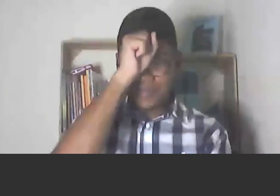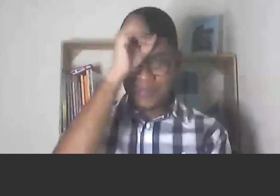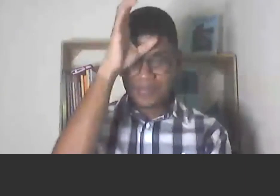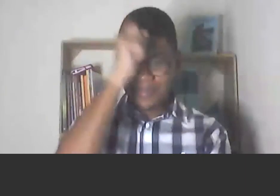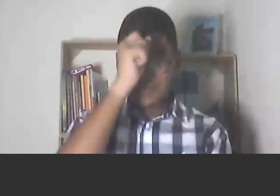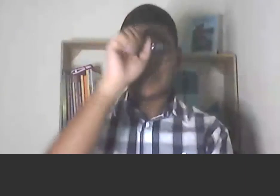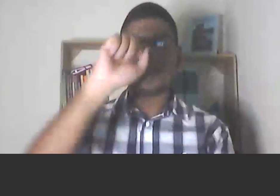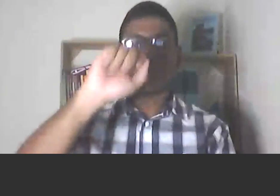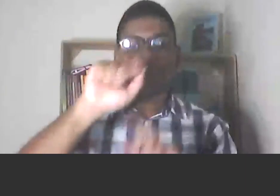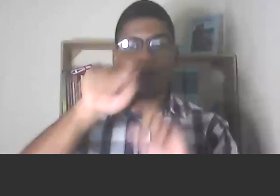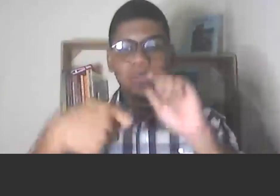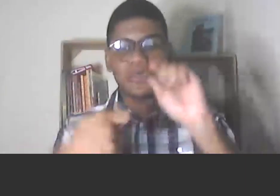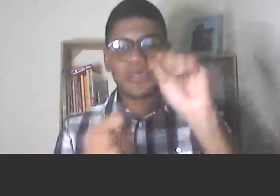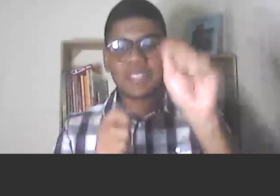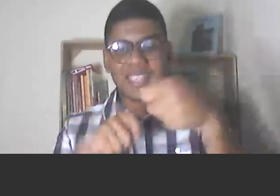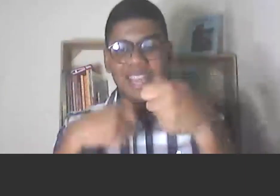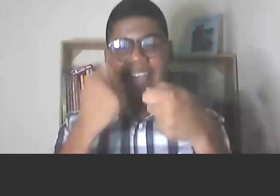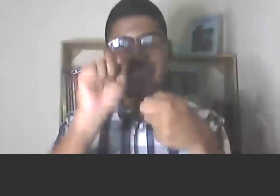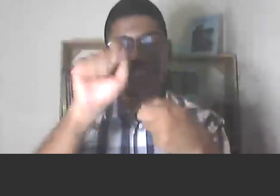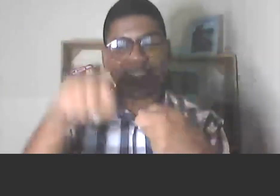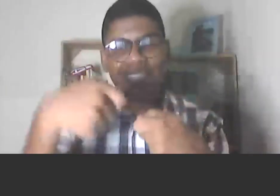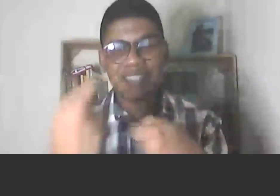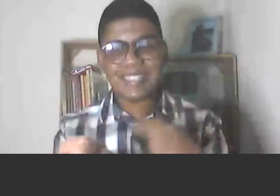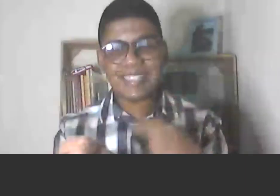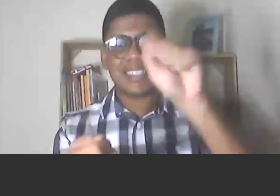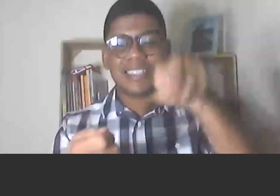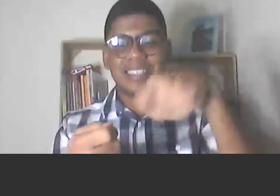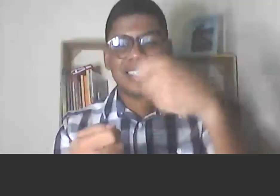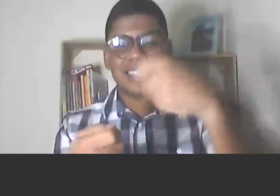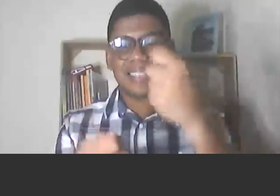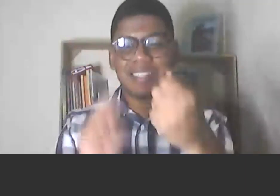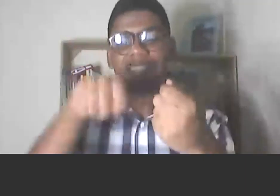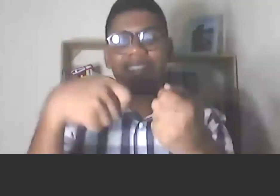aprendendo todos os sinais